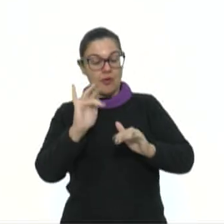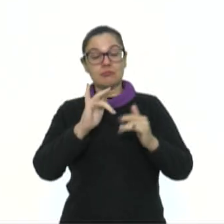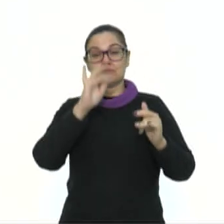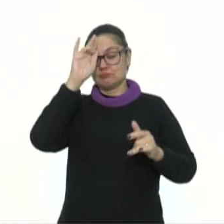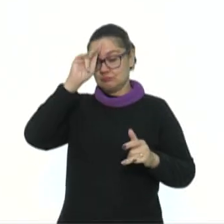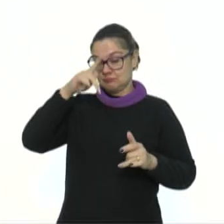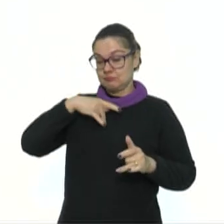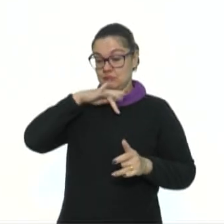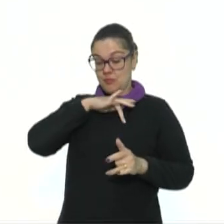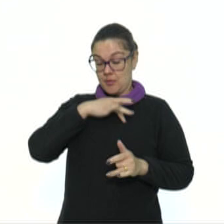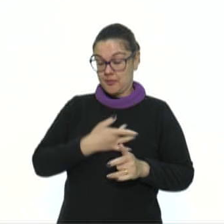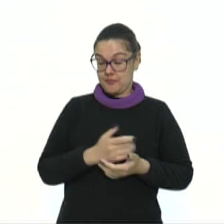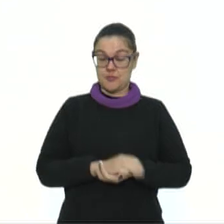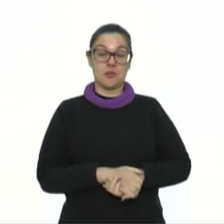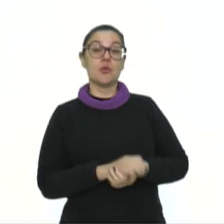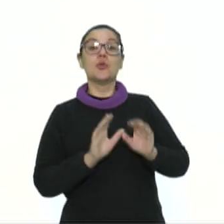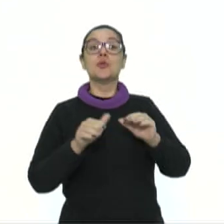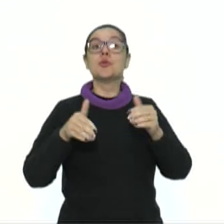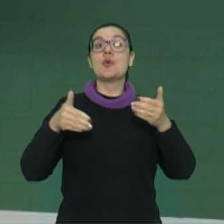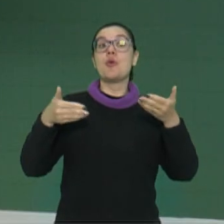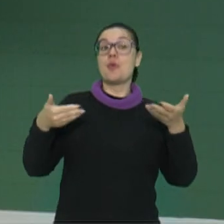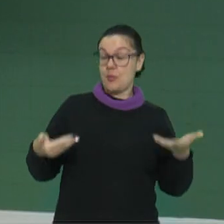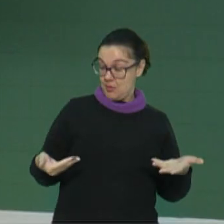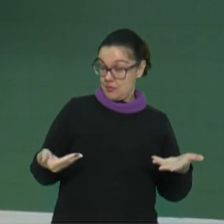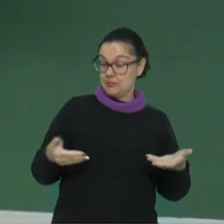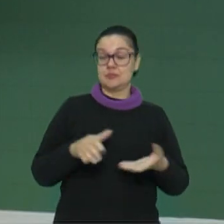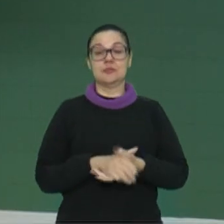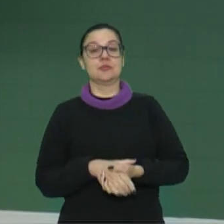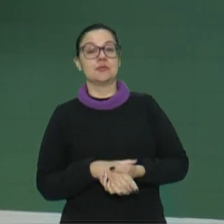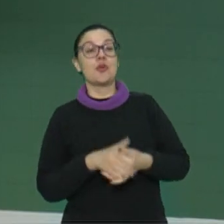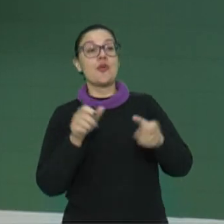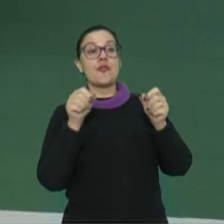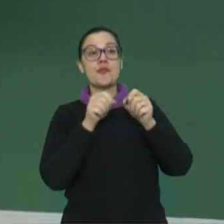tema, essa é a discussão. Quando a publicação foi